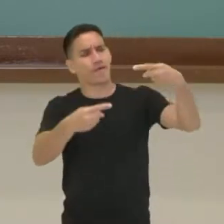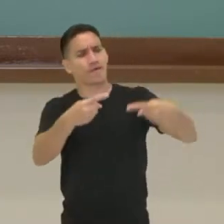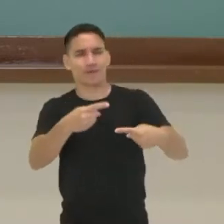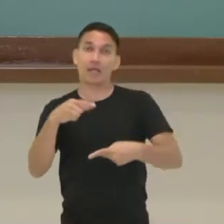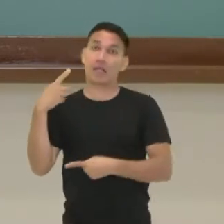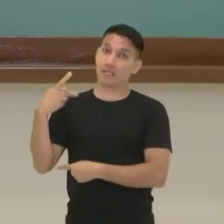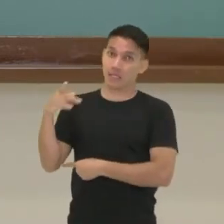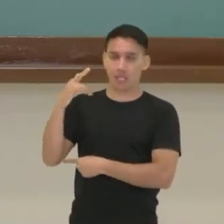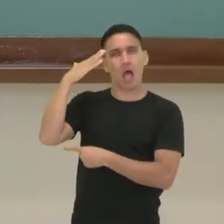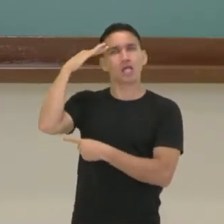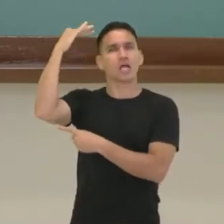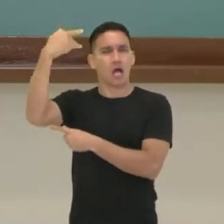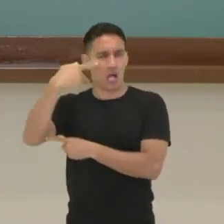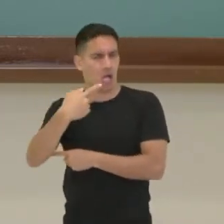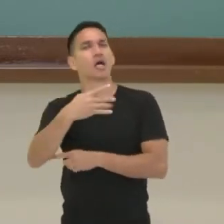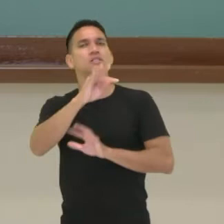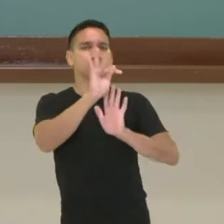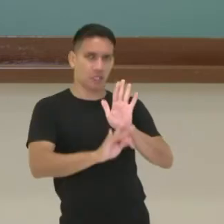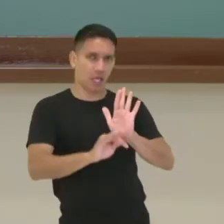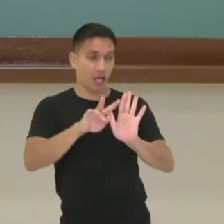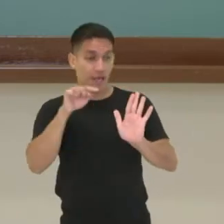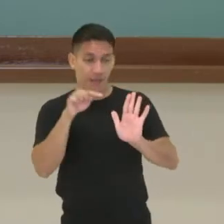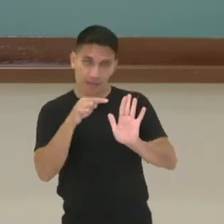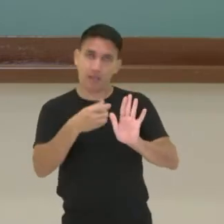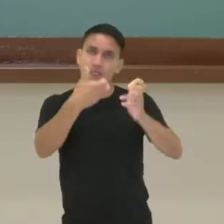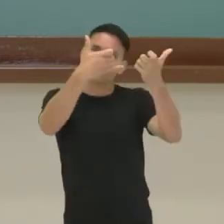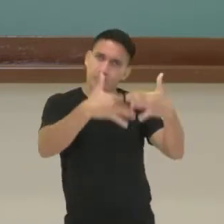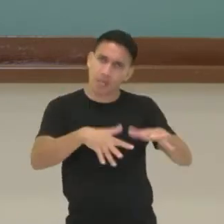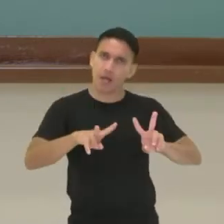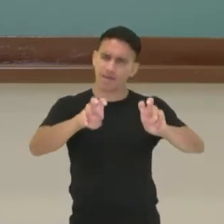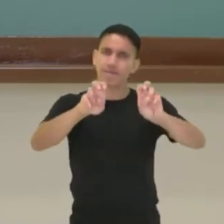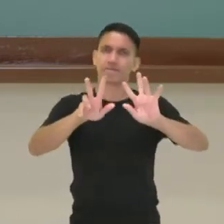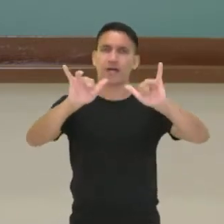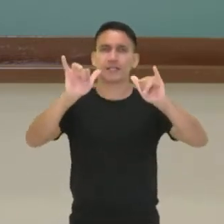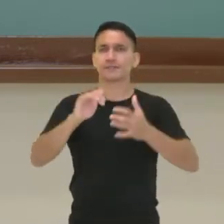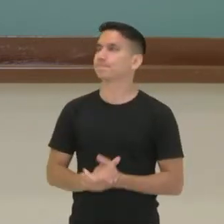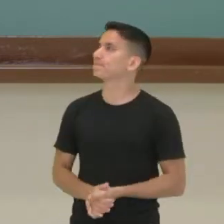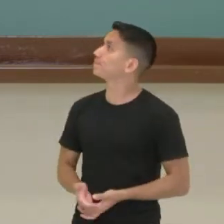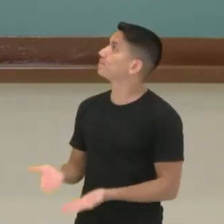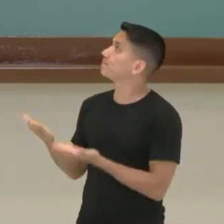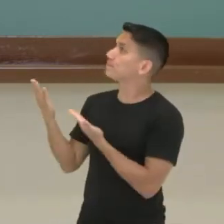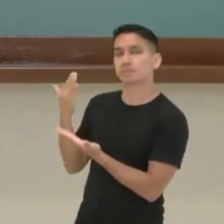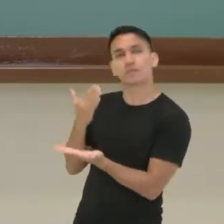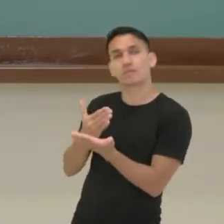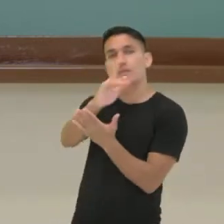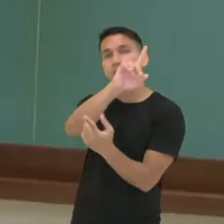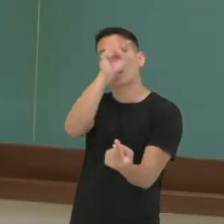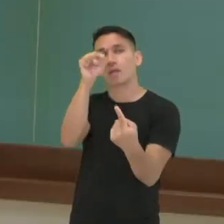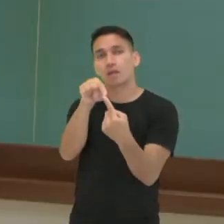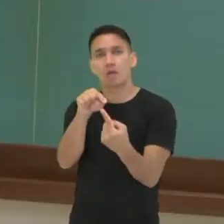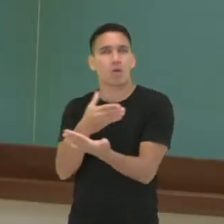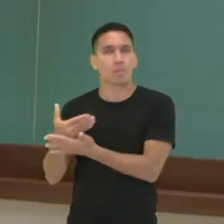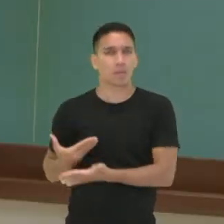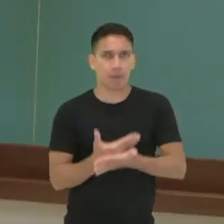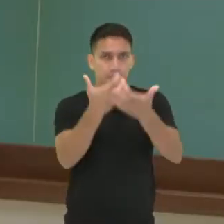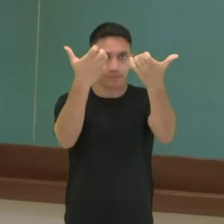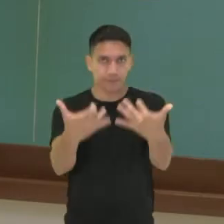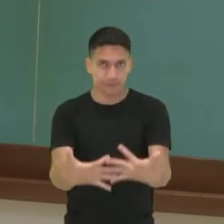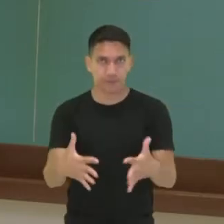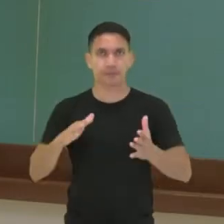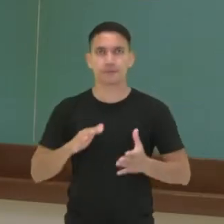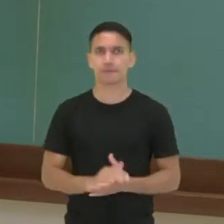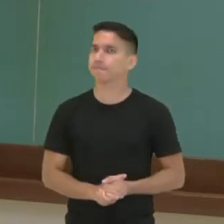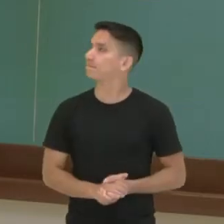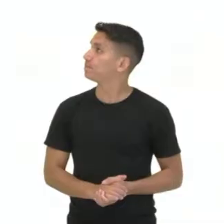Arendt e é sobre ele que nós vamos falar hoje. Vamos lá? Começando aqui então com os objetivos da